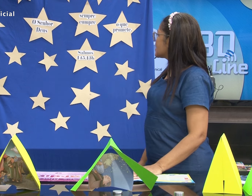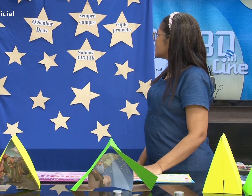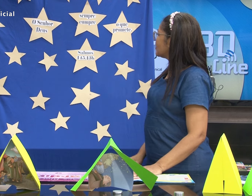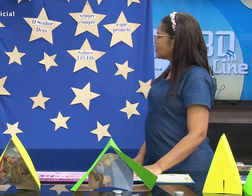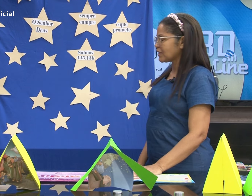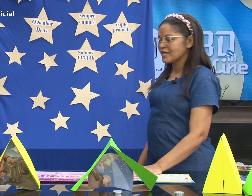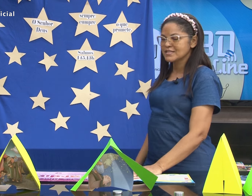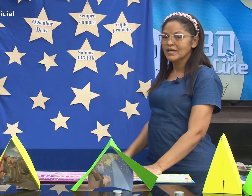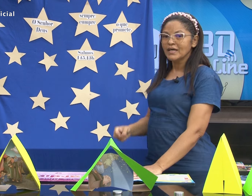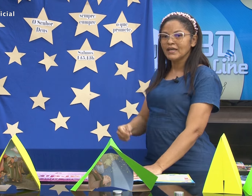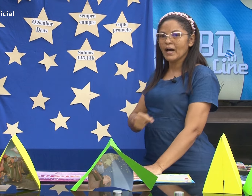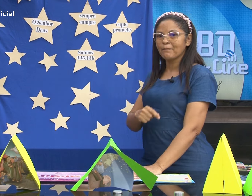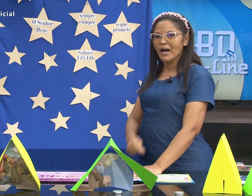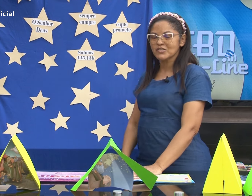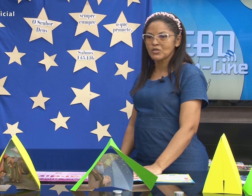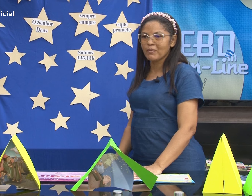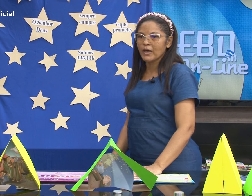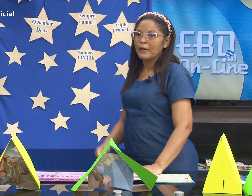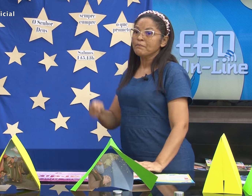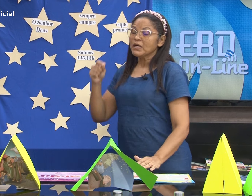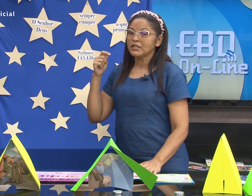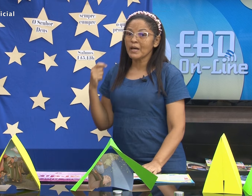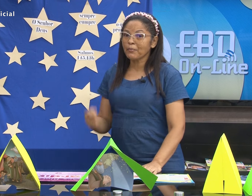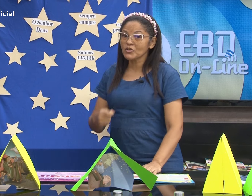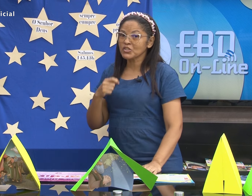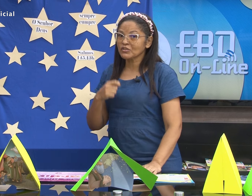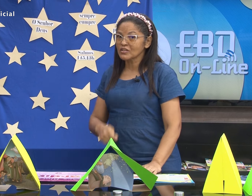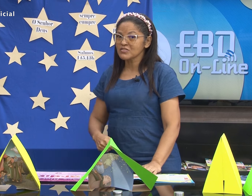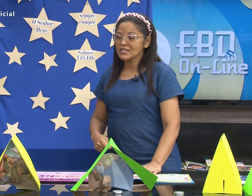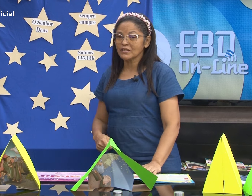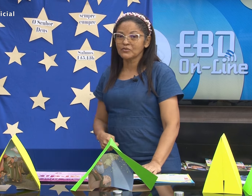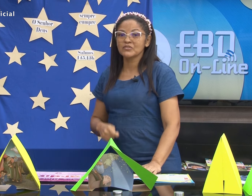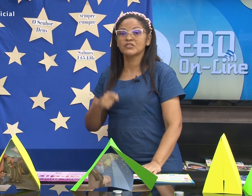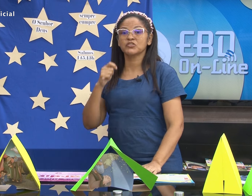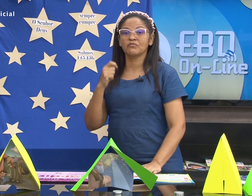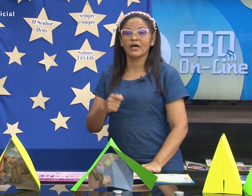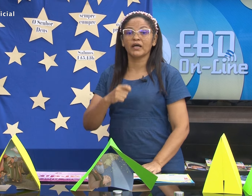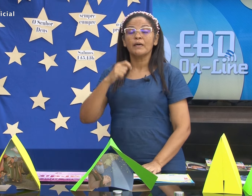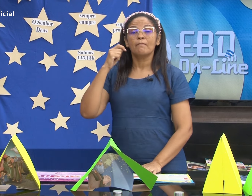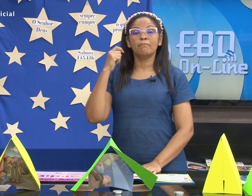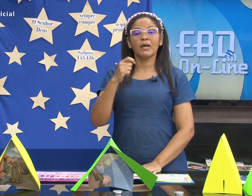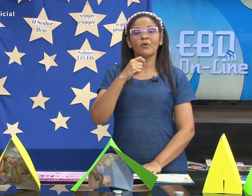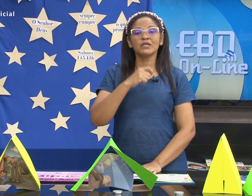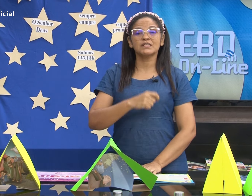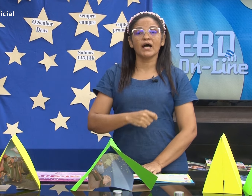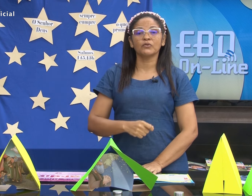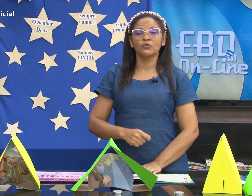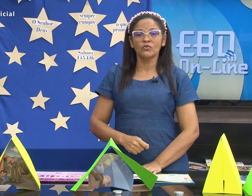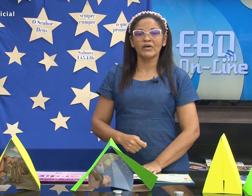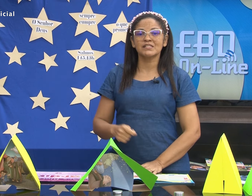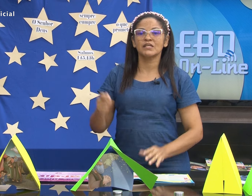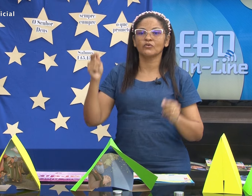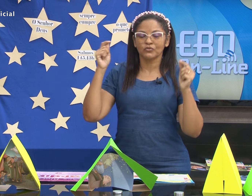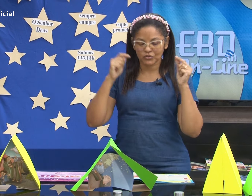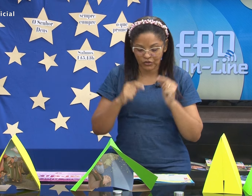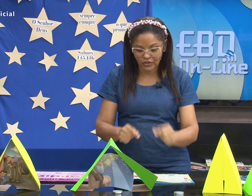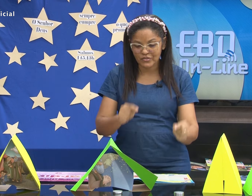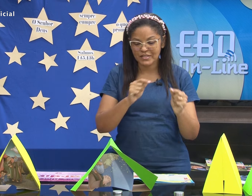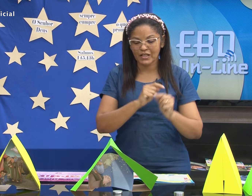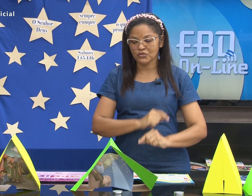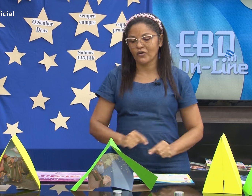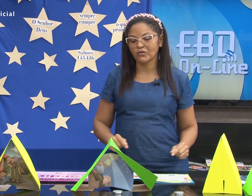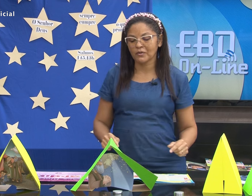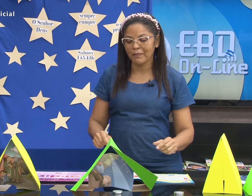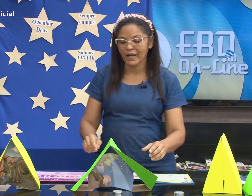145 13 e a parte B e depois que todos os alunos estiverem memorizado o versículo